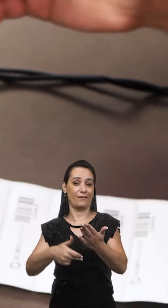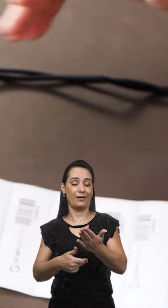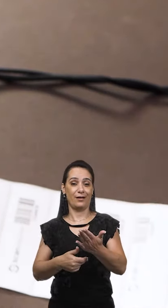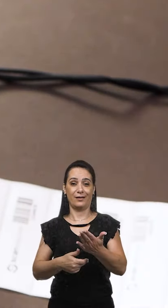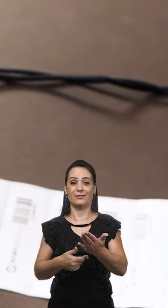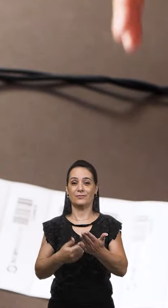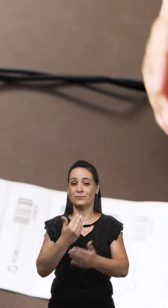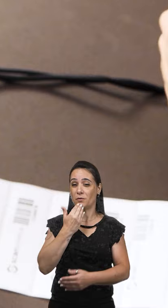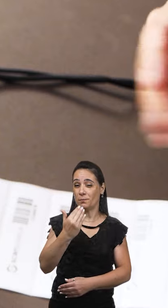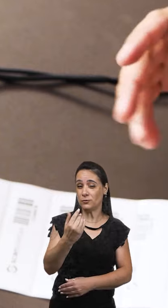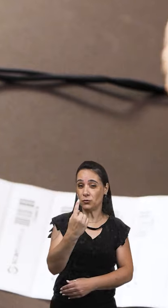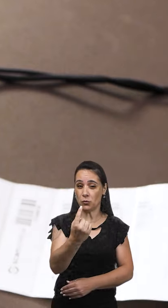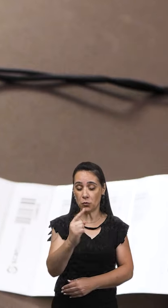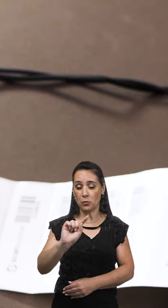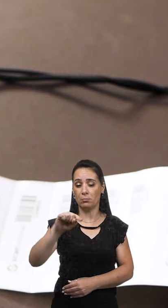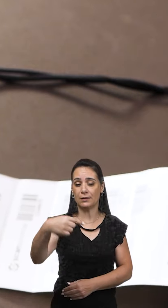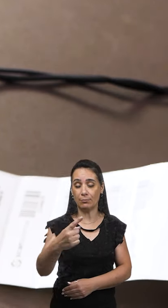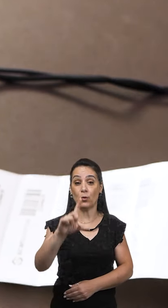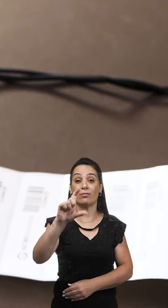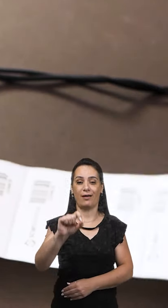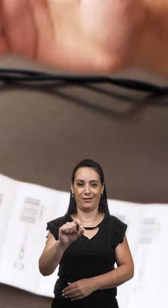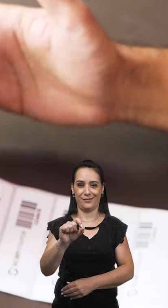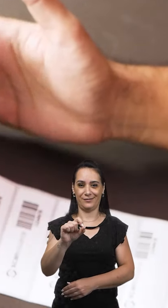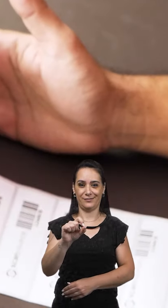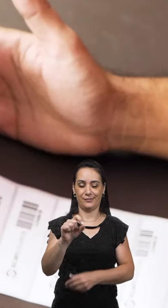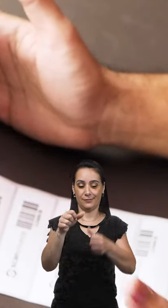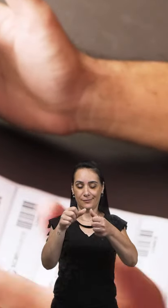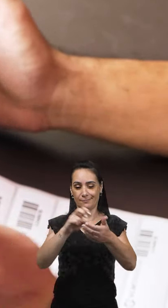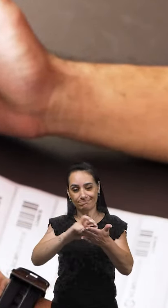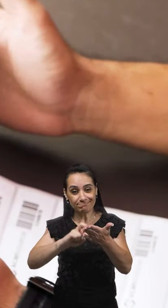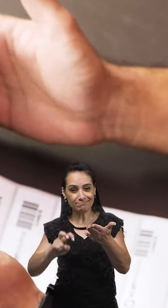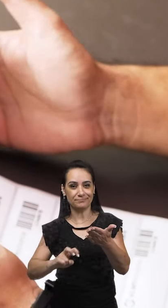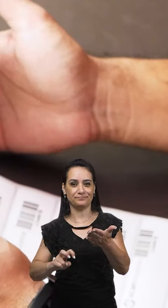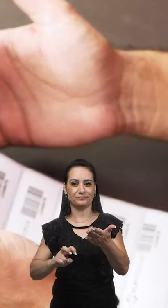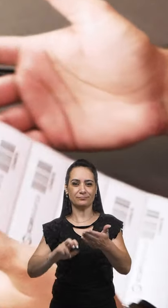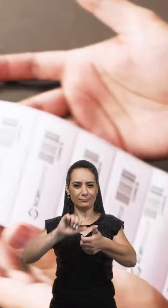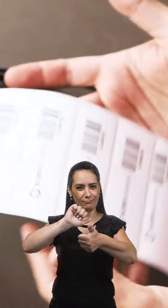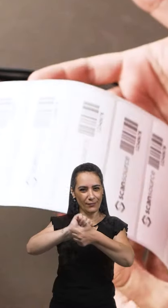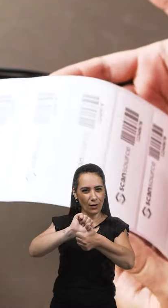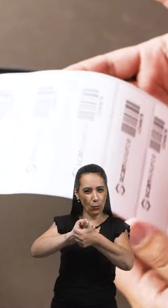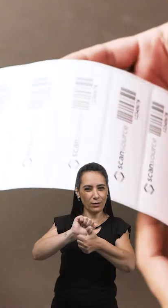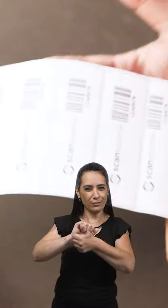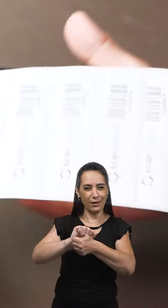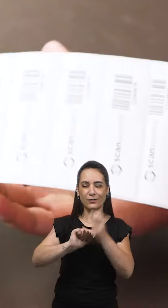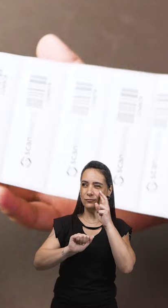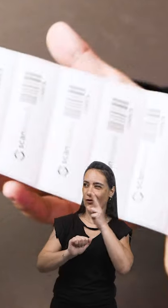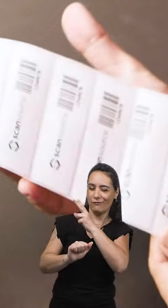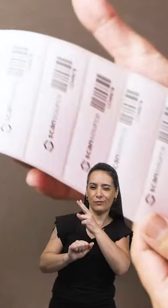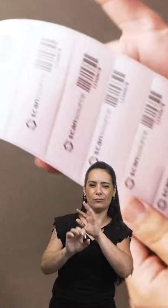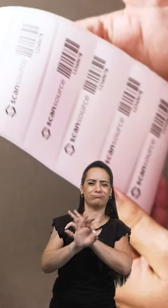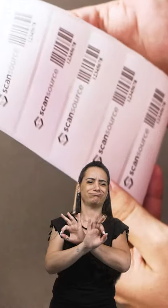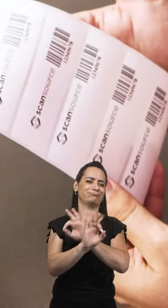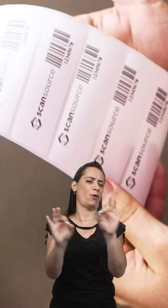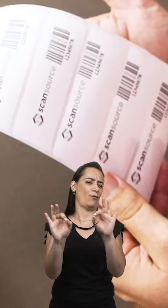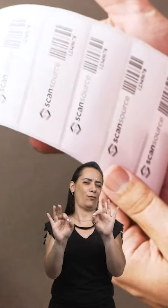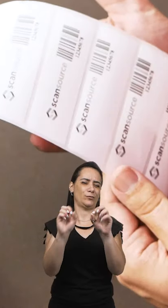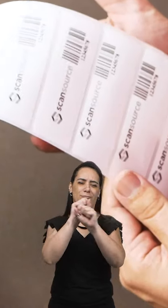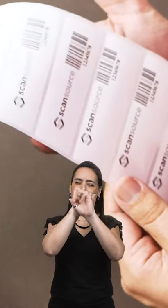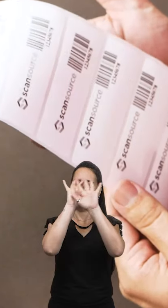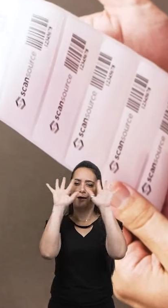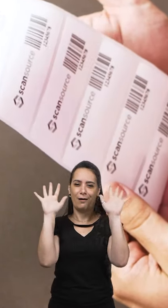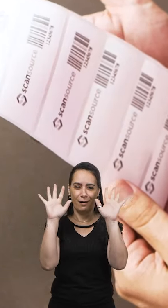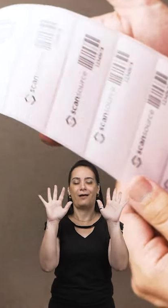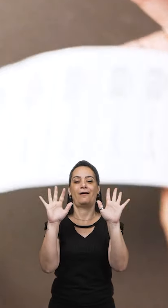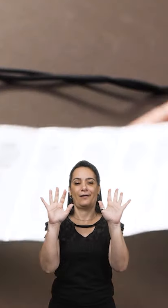diversas etiquetas. Mandei imprimir aqui, primeiro eu mandei uma, depois eu mandei mais 10, tá? Legal, vocês podem ver que a qualidade dela,